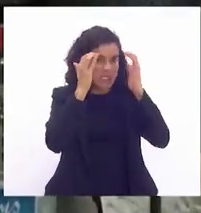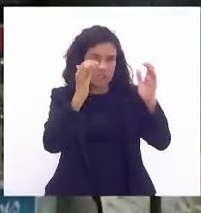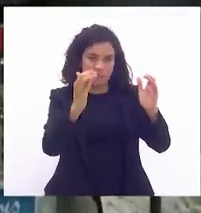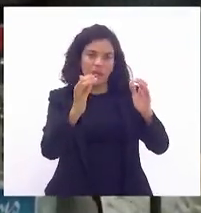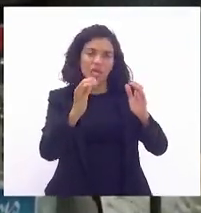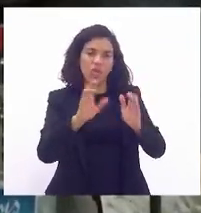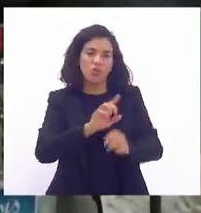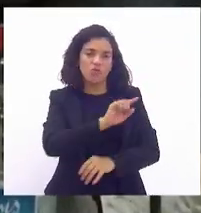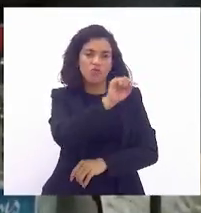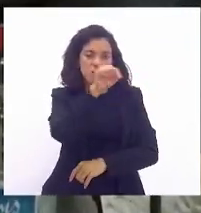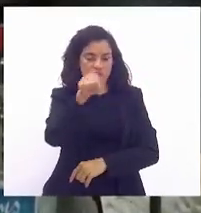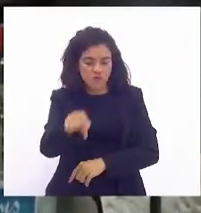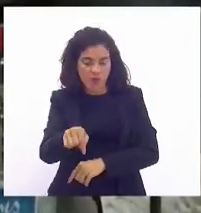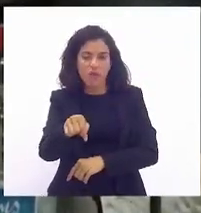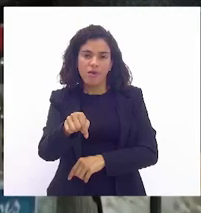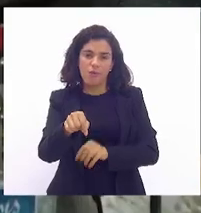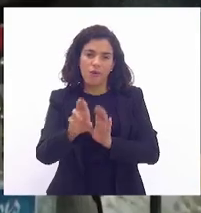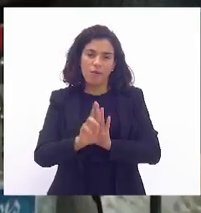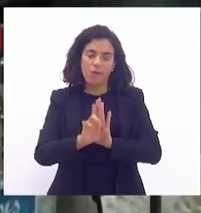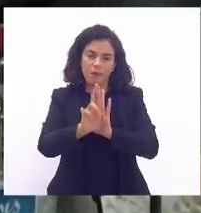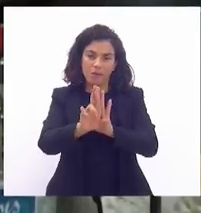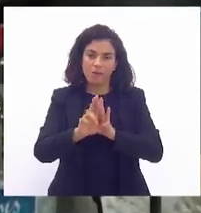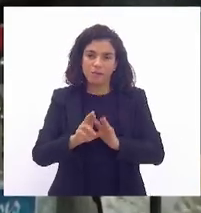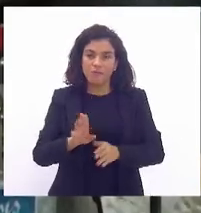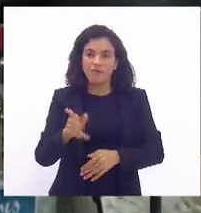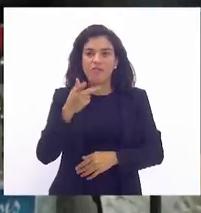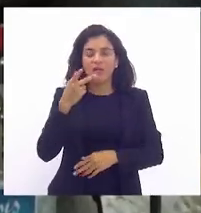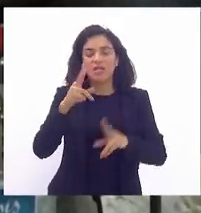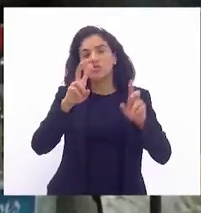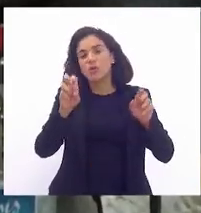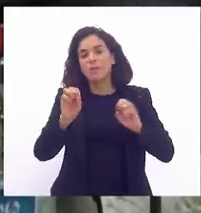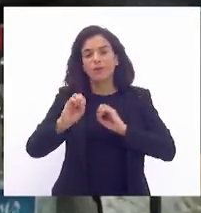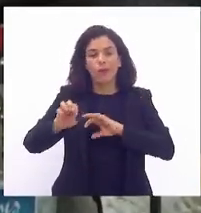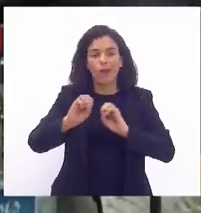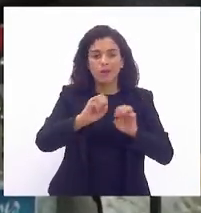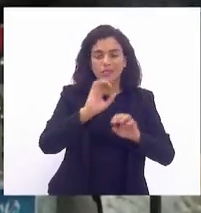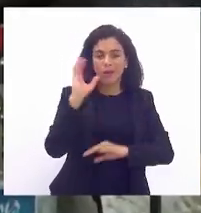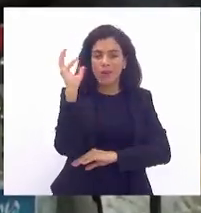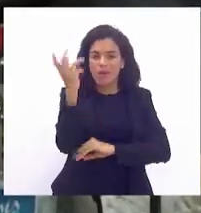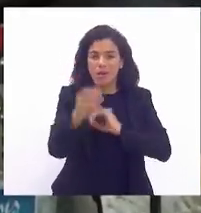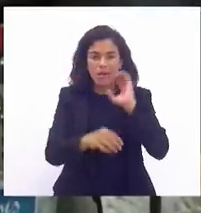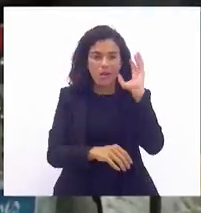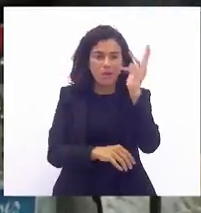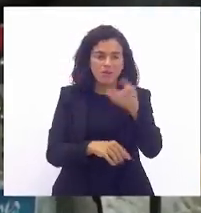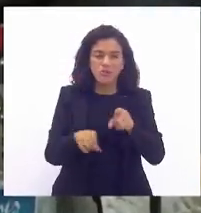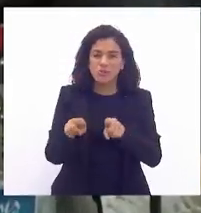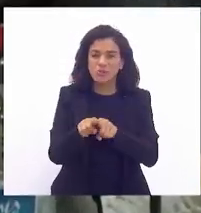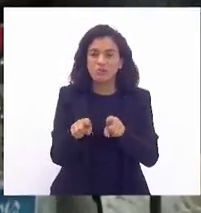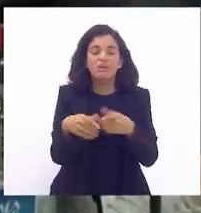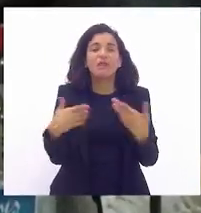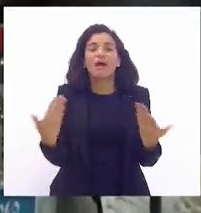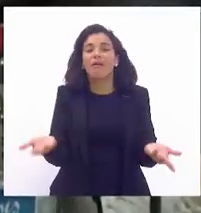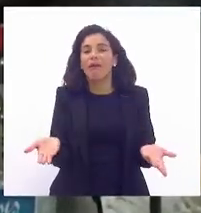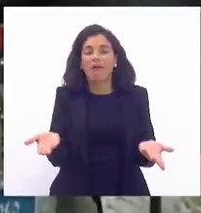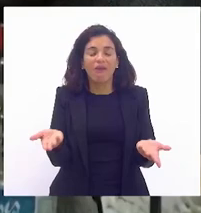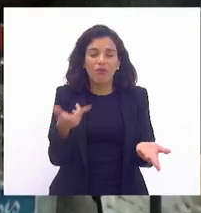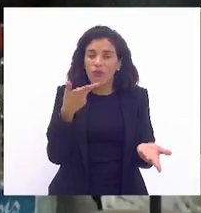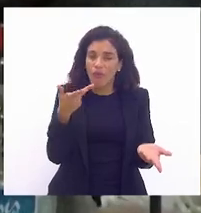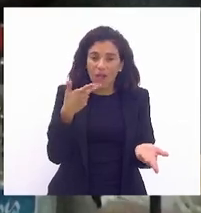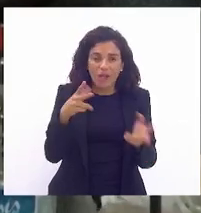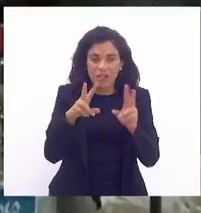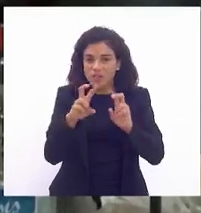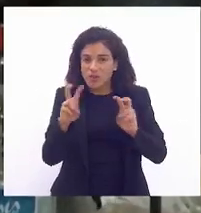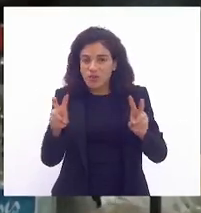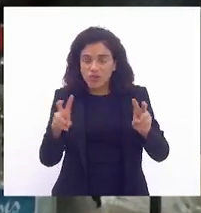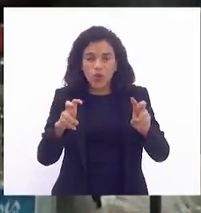cumprir o papel de precurso, ele vem aqui e vem falar de educação ambiental, de repopulação de peixes, e, não, e pouco fala da redução das